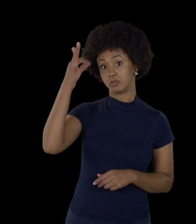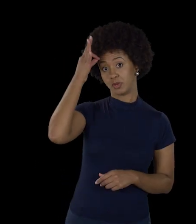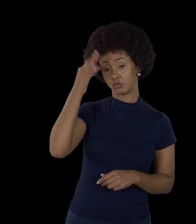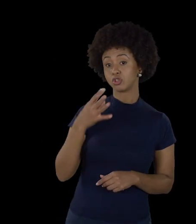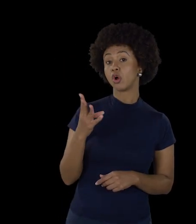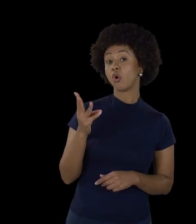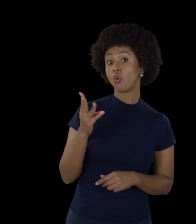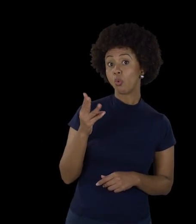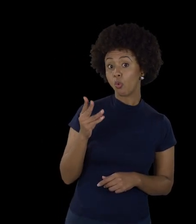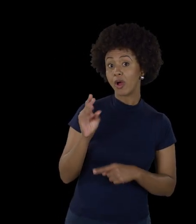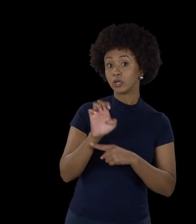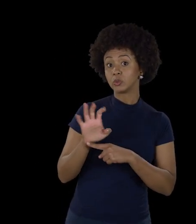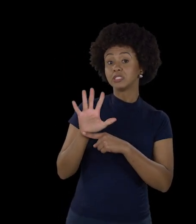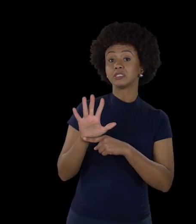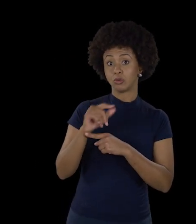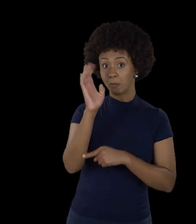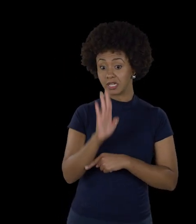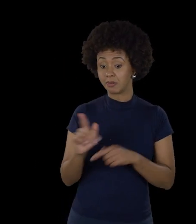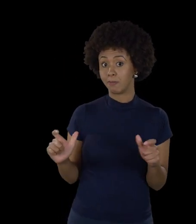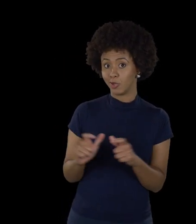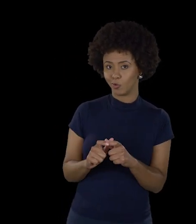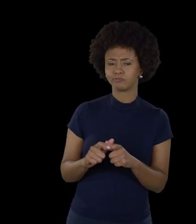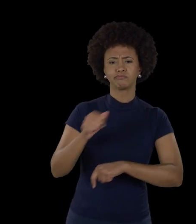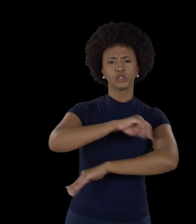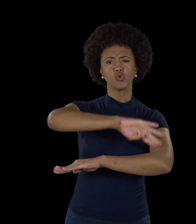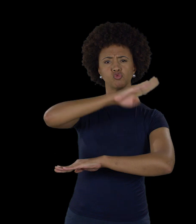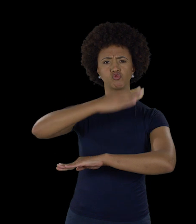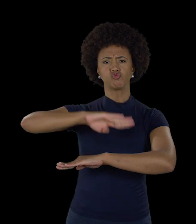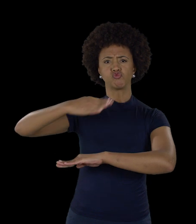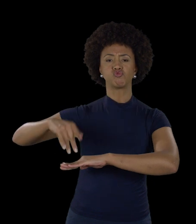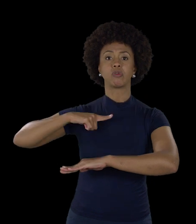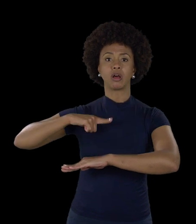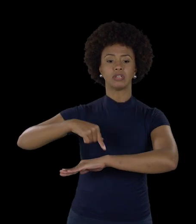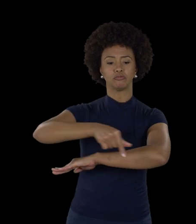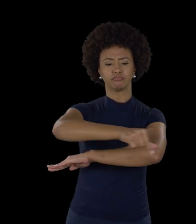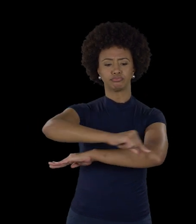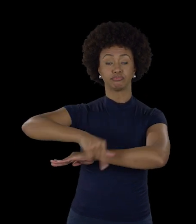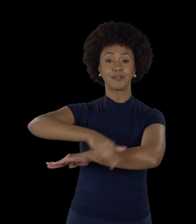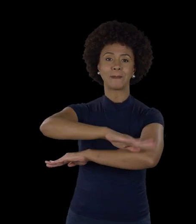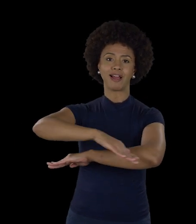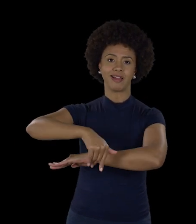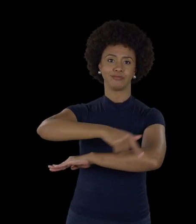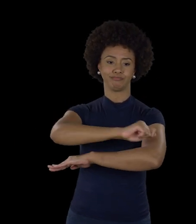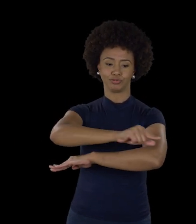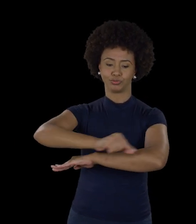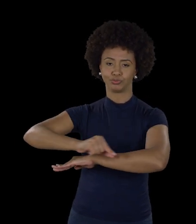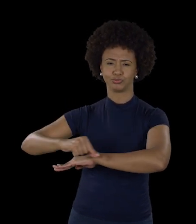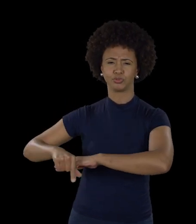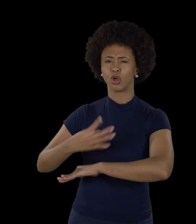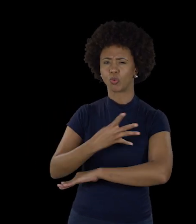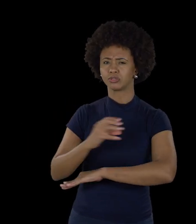Distrito Federal, o Espírito Santo se configura como o 4º menor estado brasileiro. Seu relevo é marcado por uma extensa